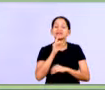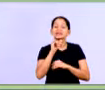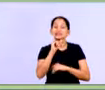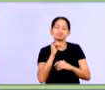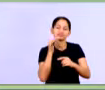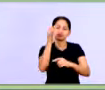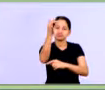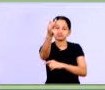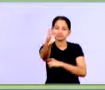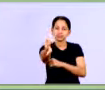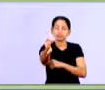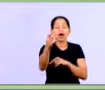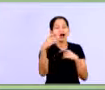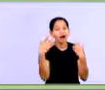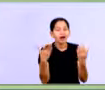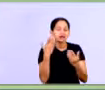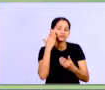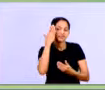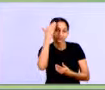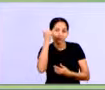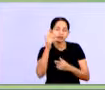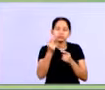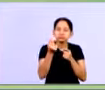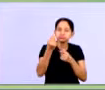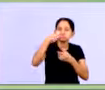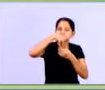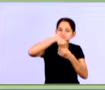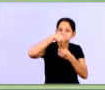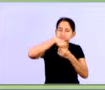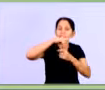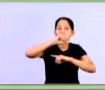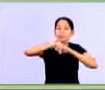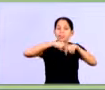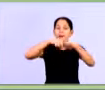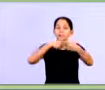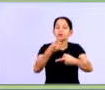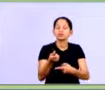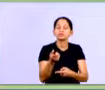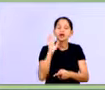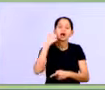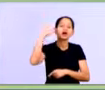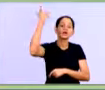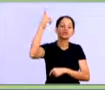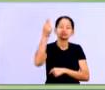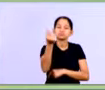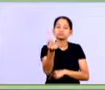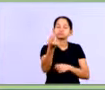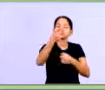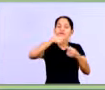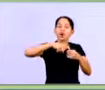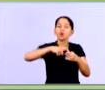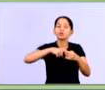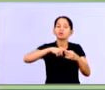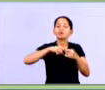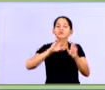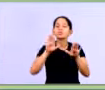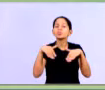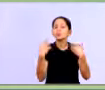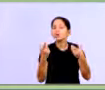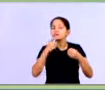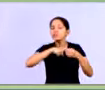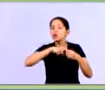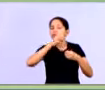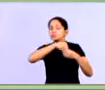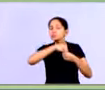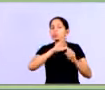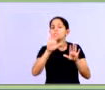no futuro, a partir das entradas de receitas projetadas, tendo o valor de investimento